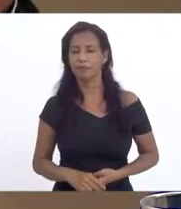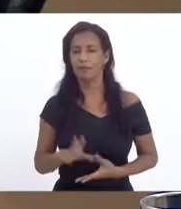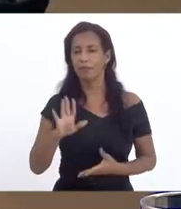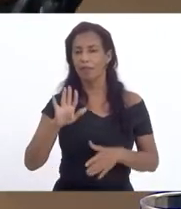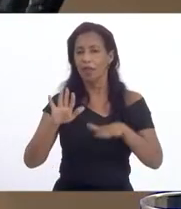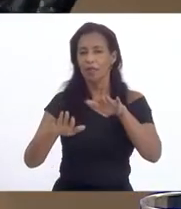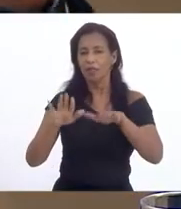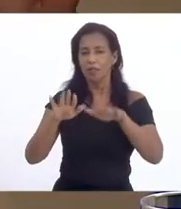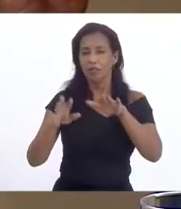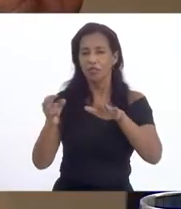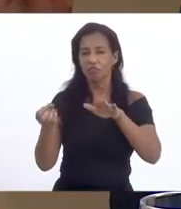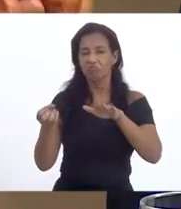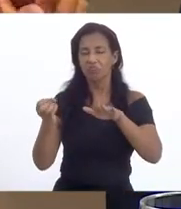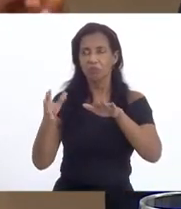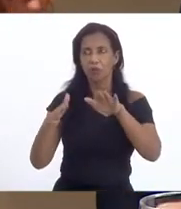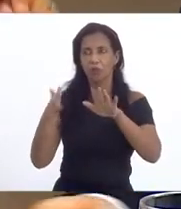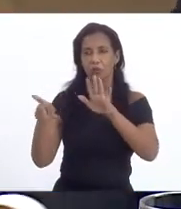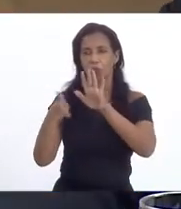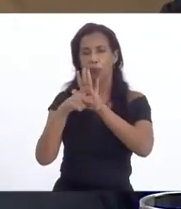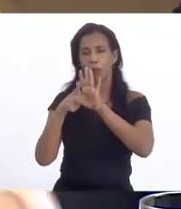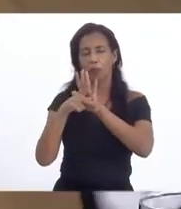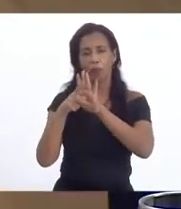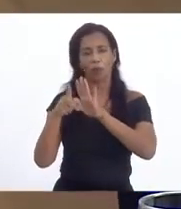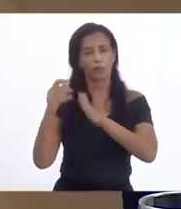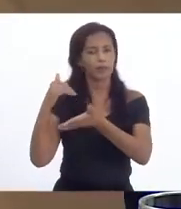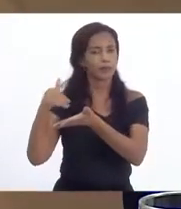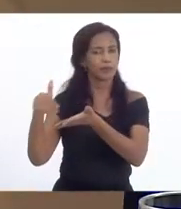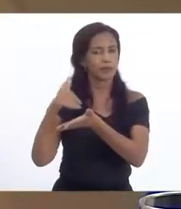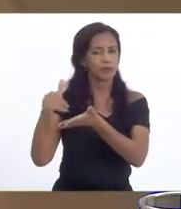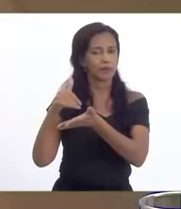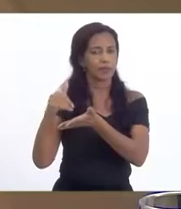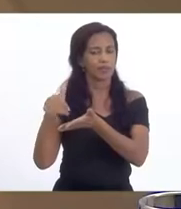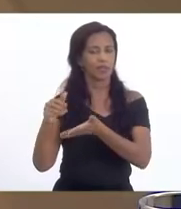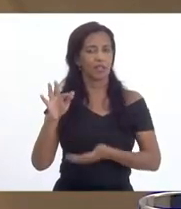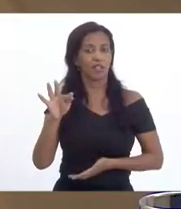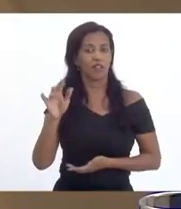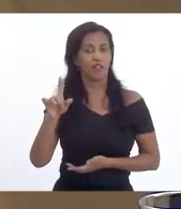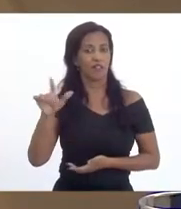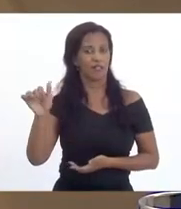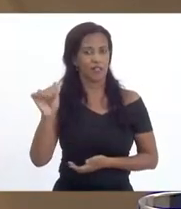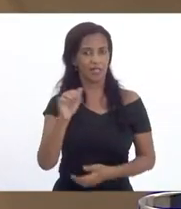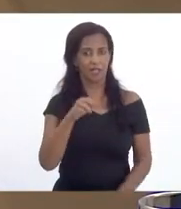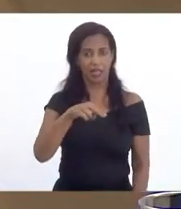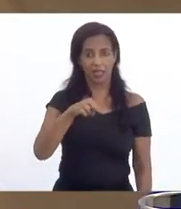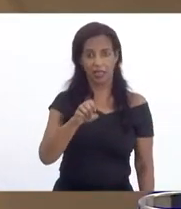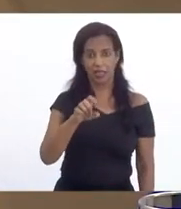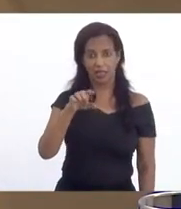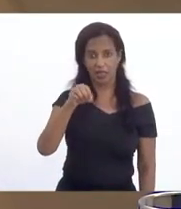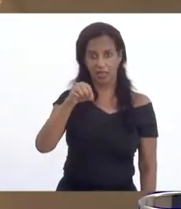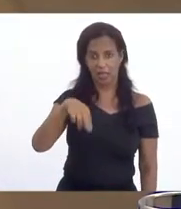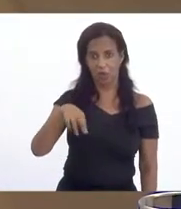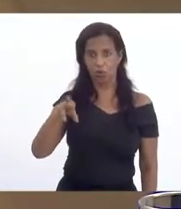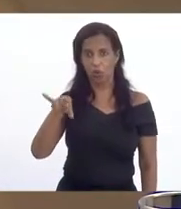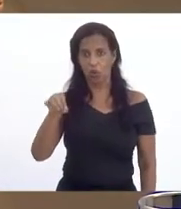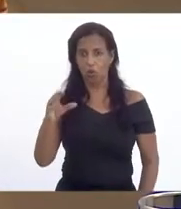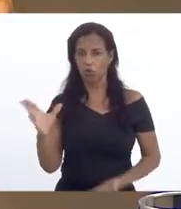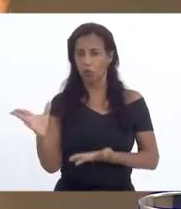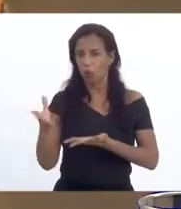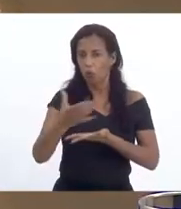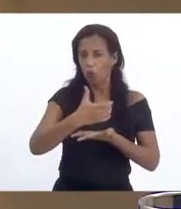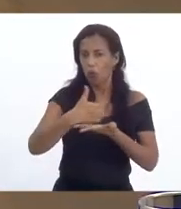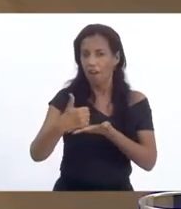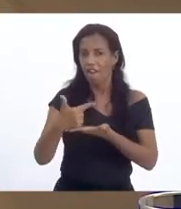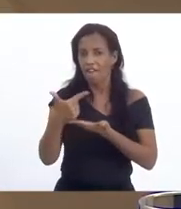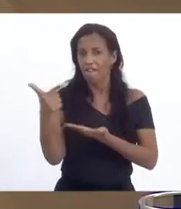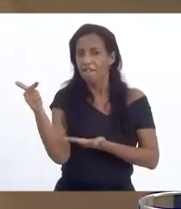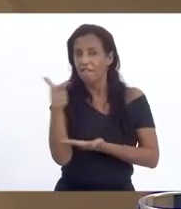estimativa conservadora do próprio secretário de Fazenda nosso, do Nelson Rocha, vamos poder recuperar nos próximos anos